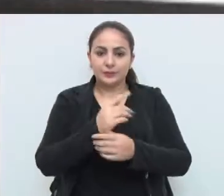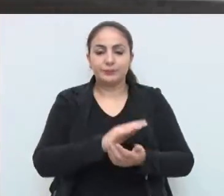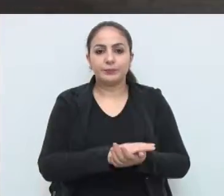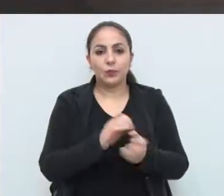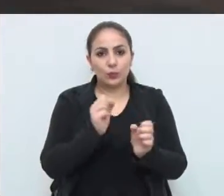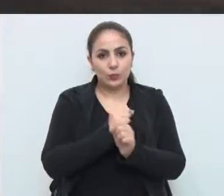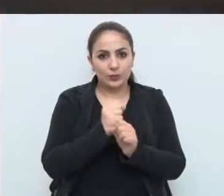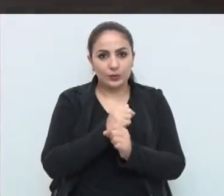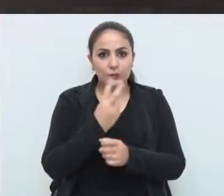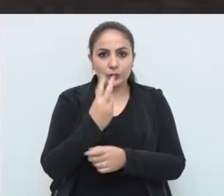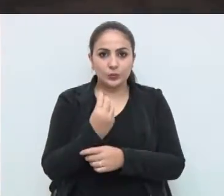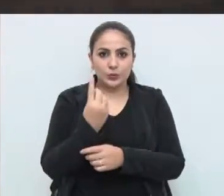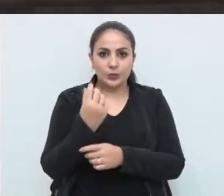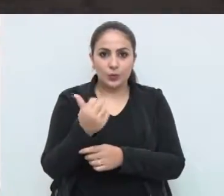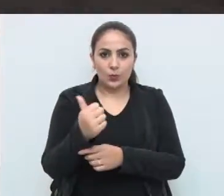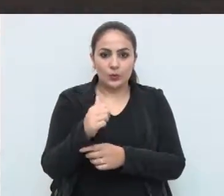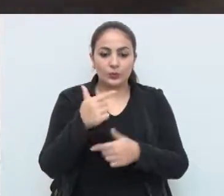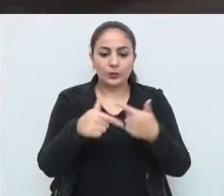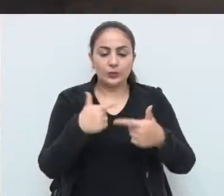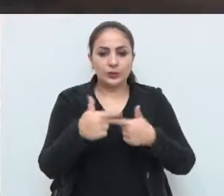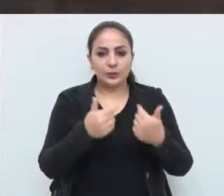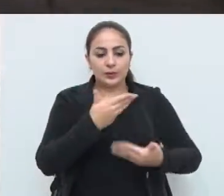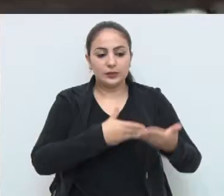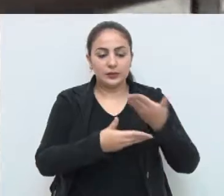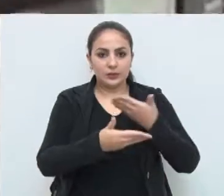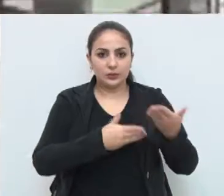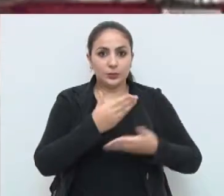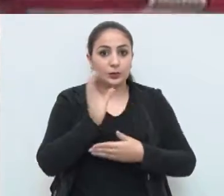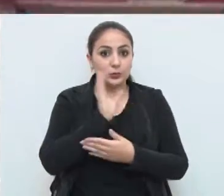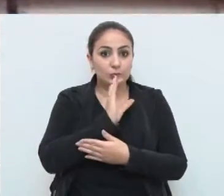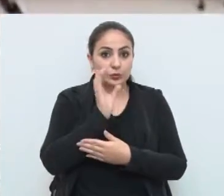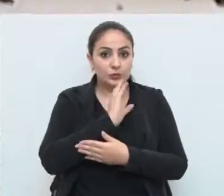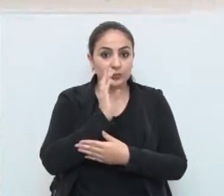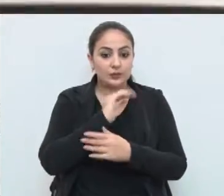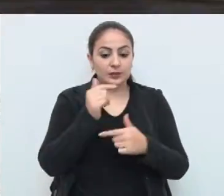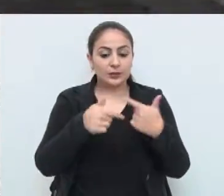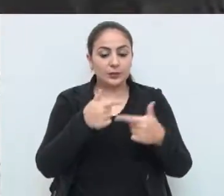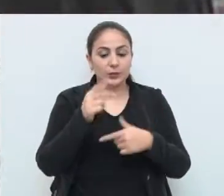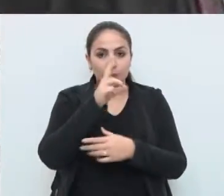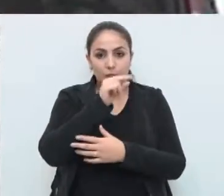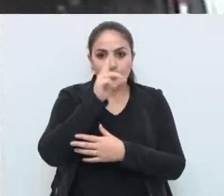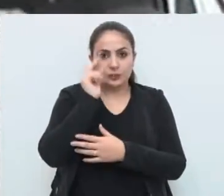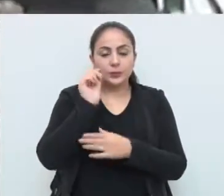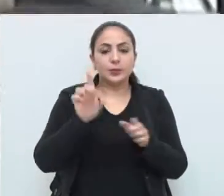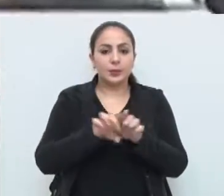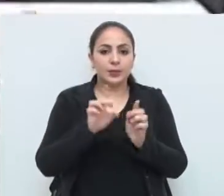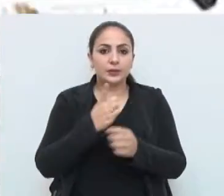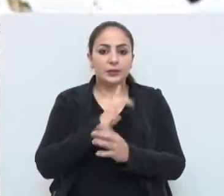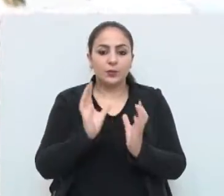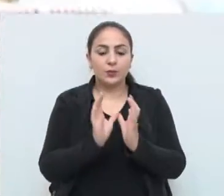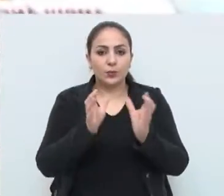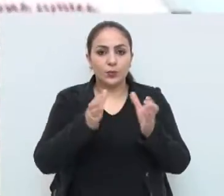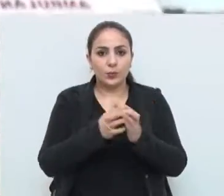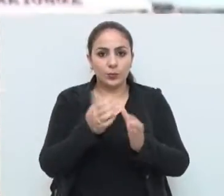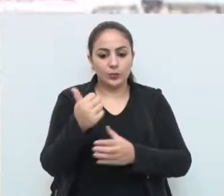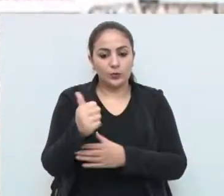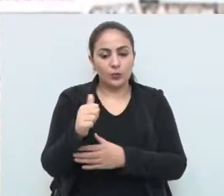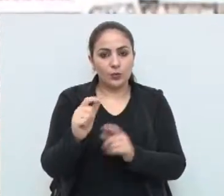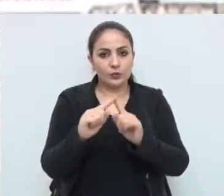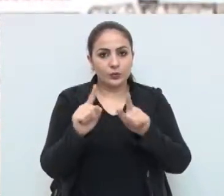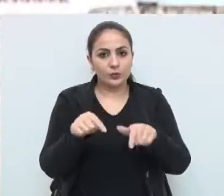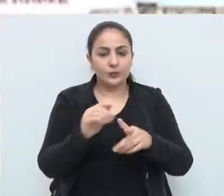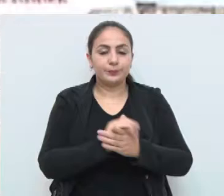Desde 2011, o Serviço de Atendimento Móvel de Urgência atua no município e possui uma equipe de